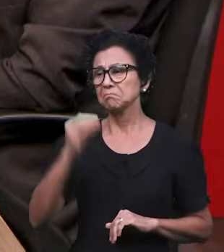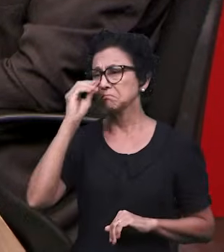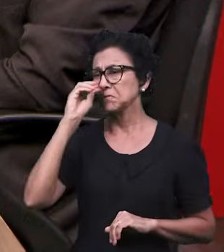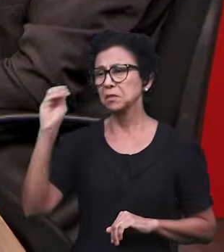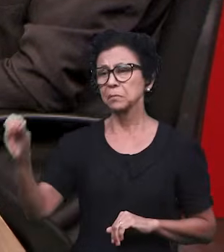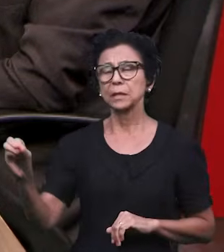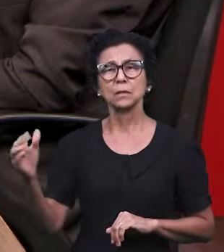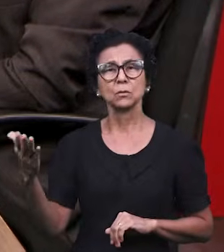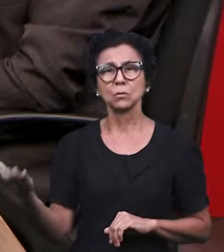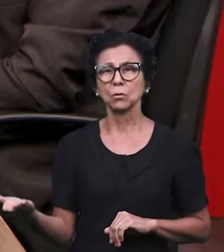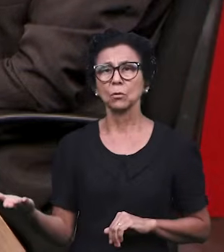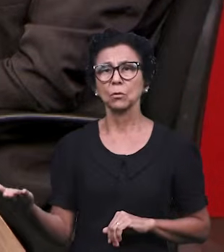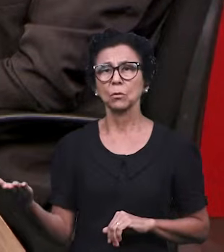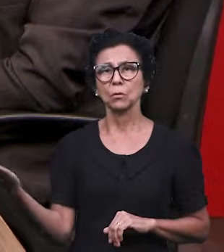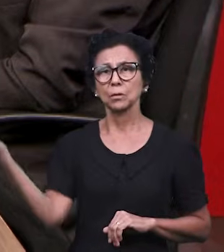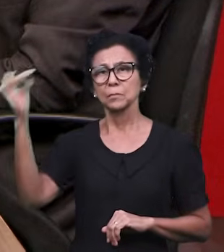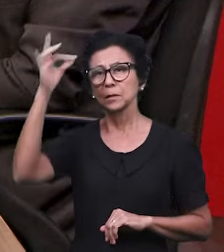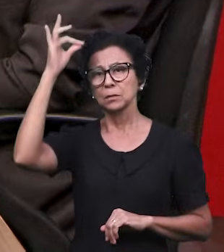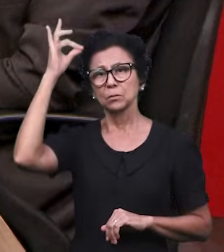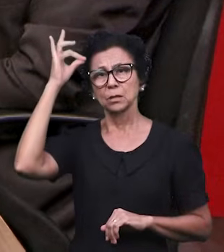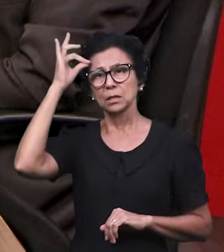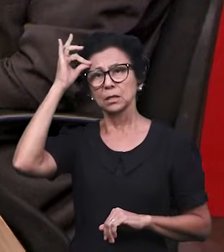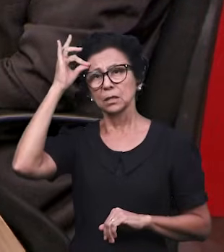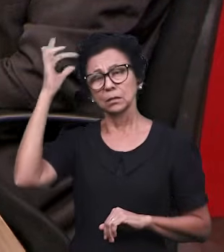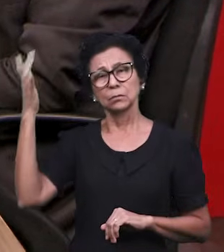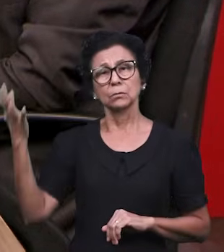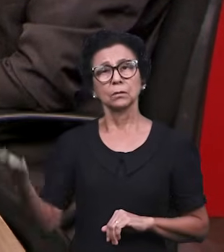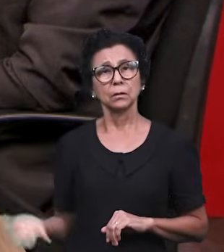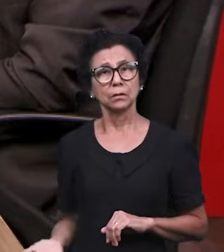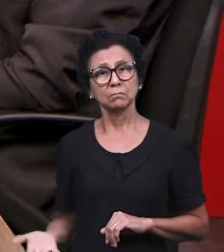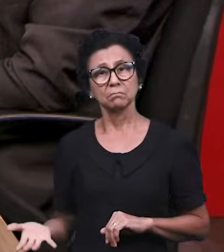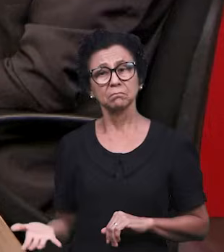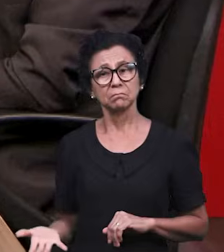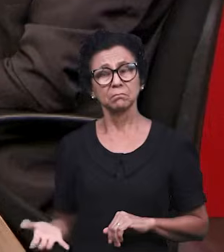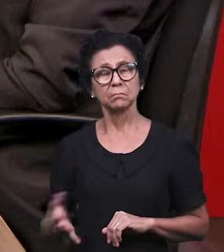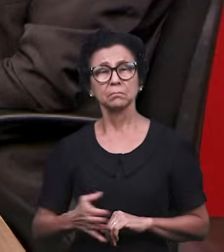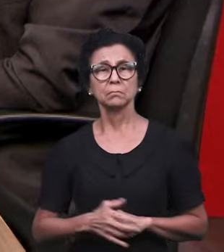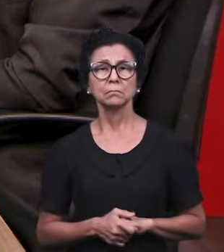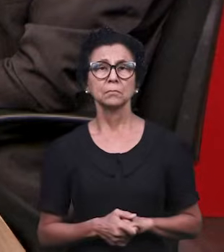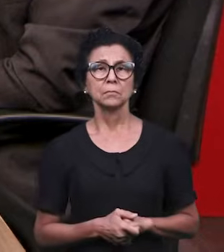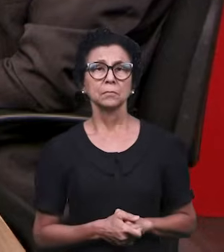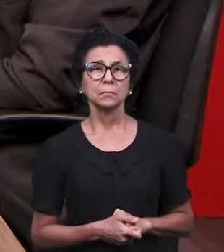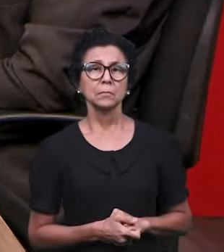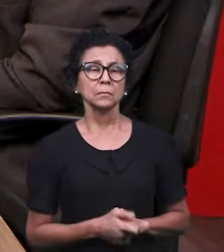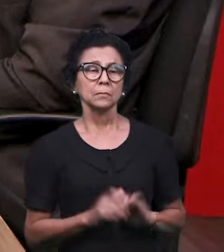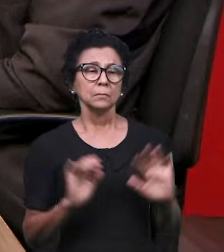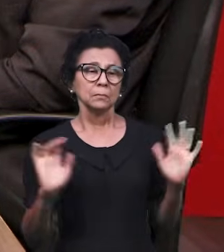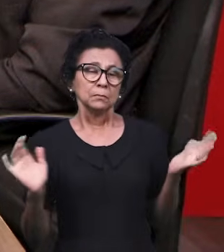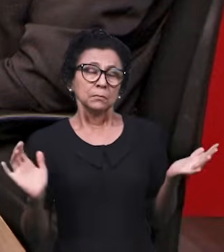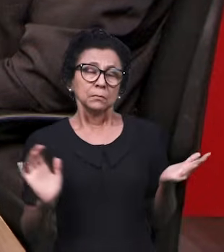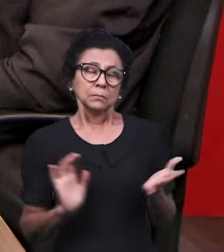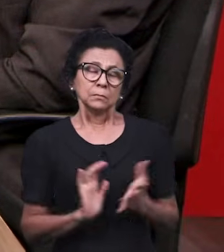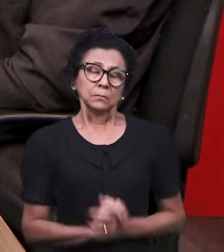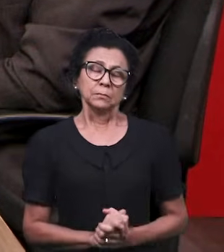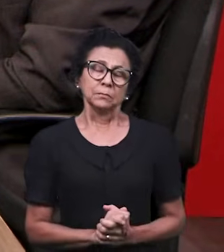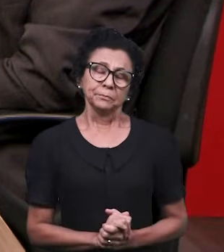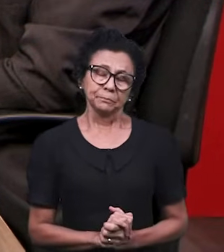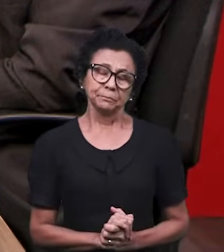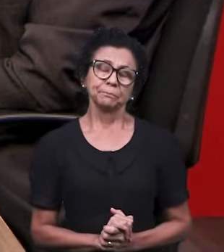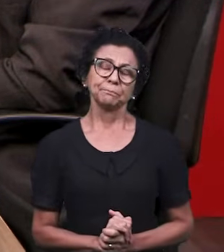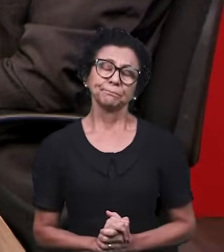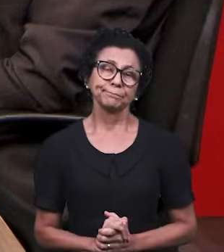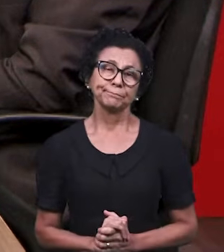ele não era uma pessoa importante no projeto de Deus, então o homem ficou ao léu, ou seja, é um